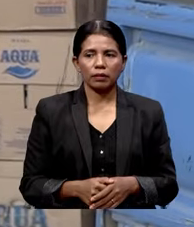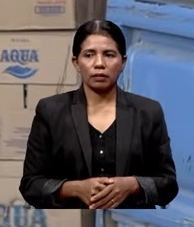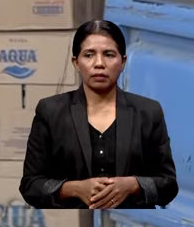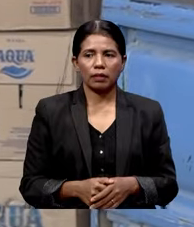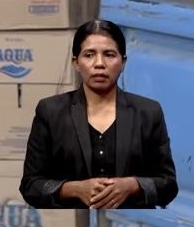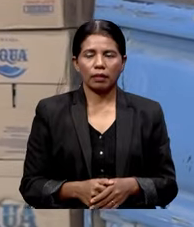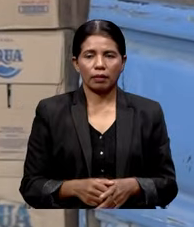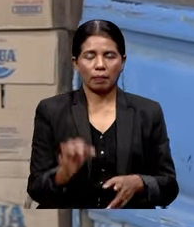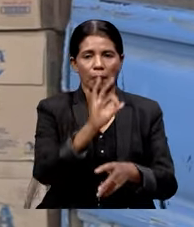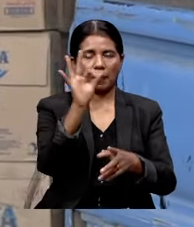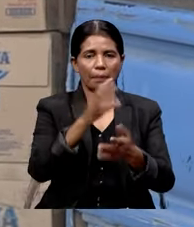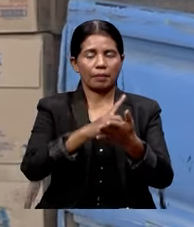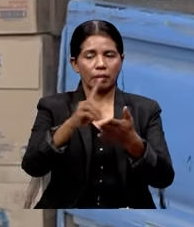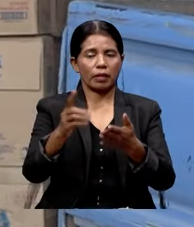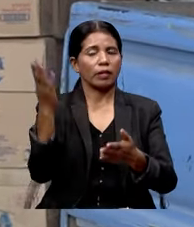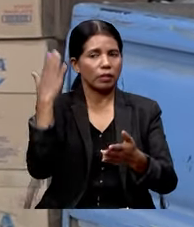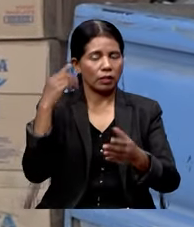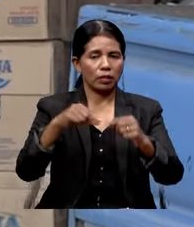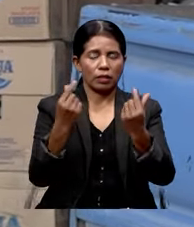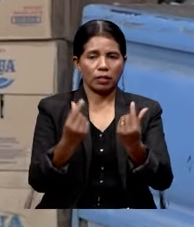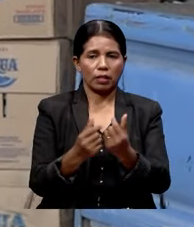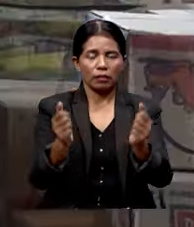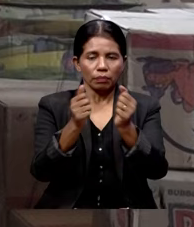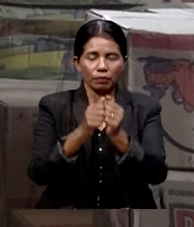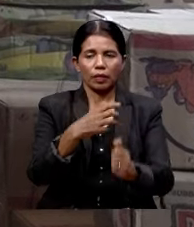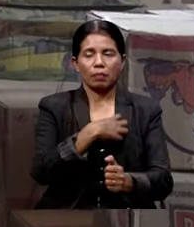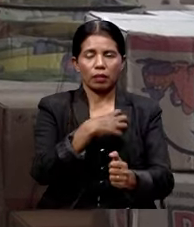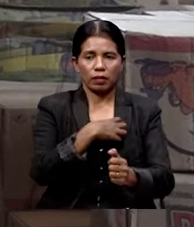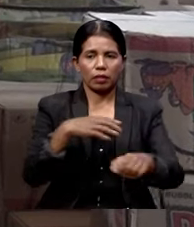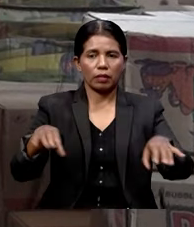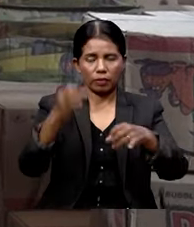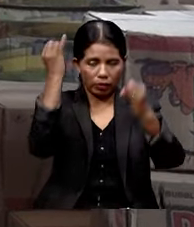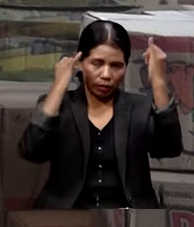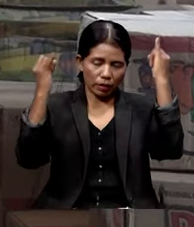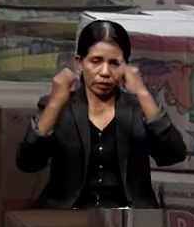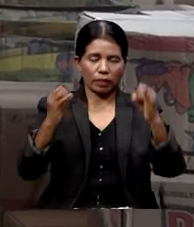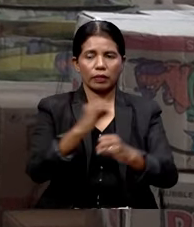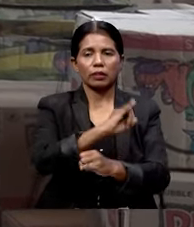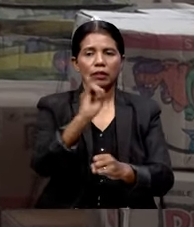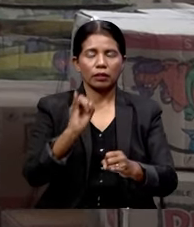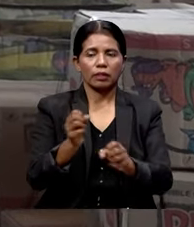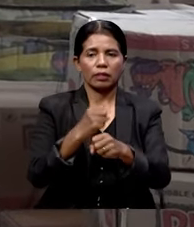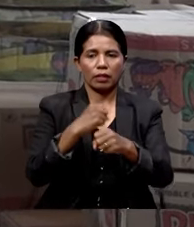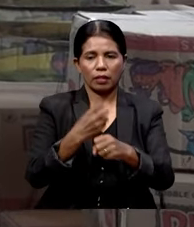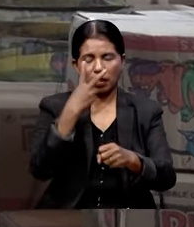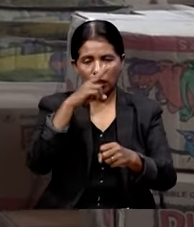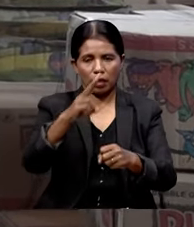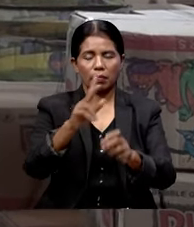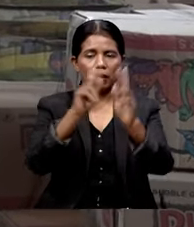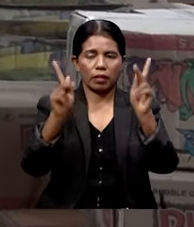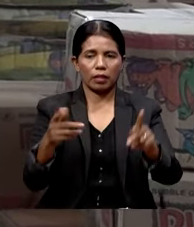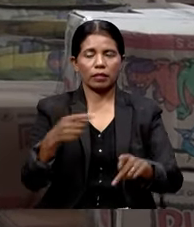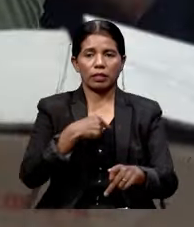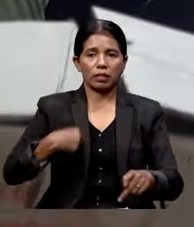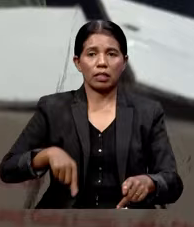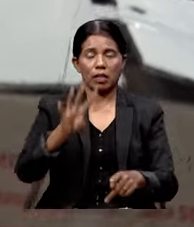E a sexta semana coto que equipa alfândega muito com polícia, serviço de informação e inteligência, a inspeção balosa sinesa